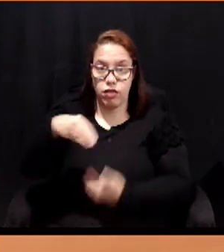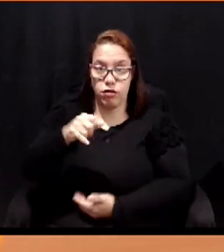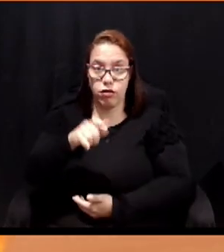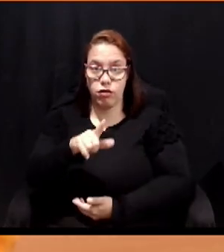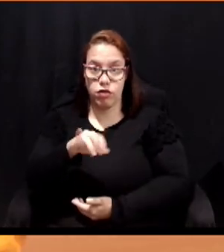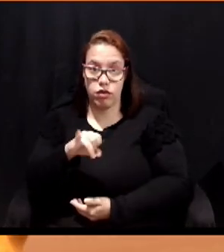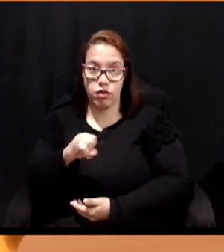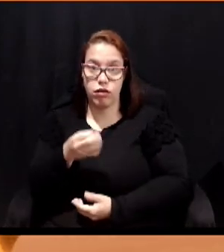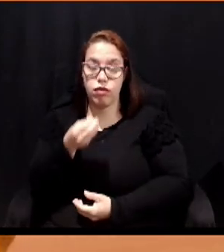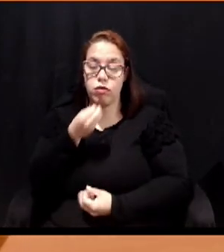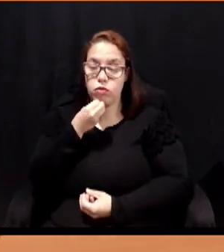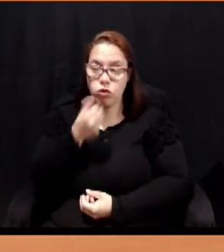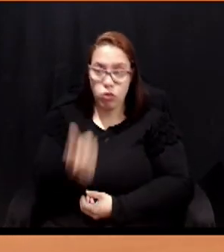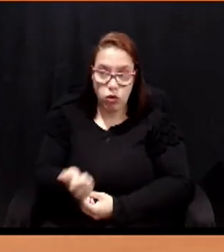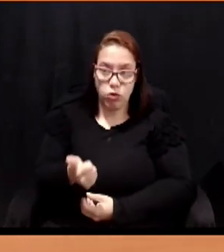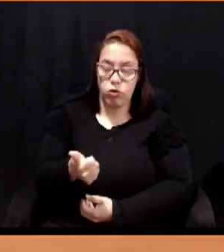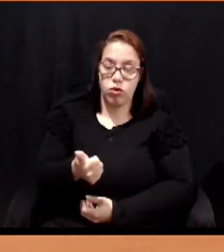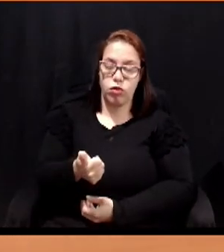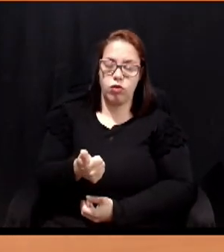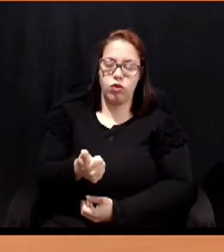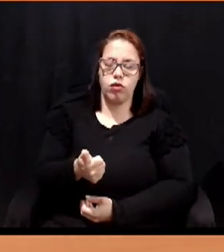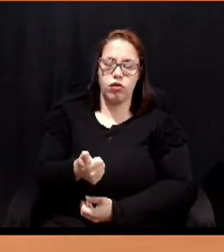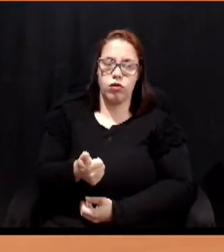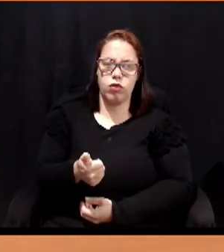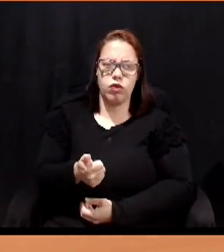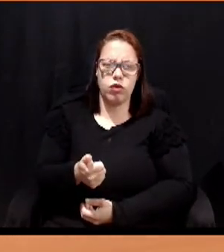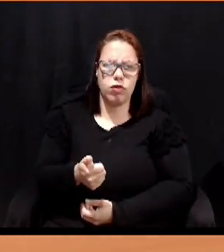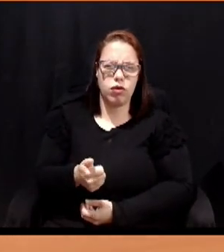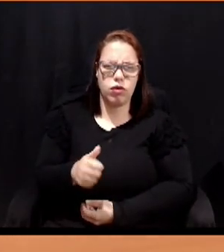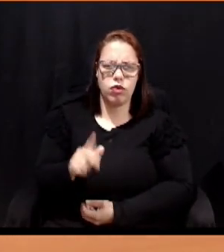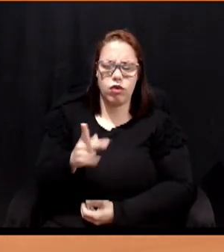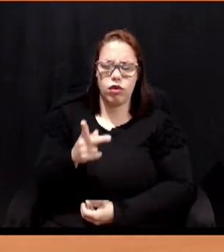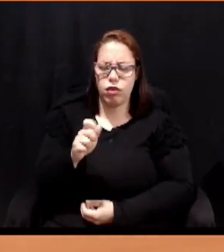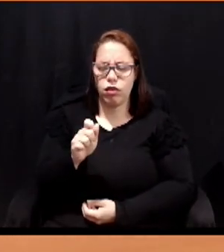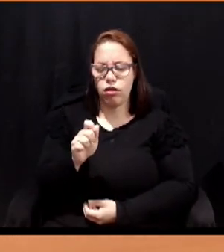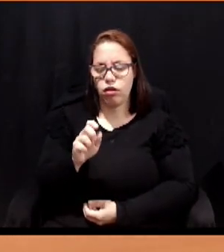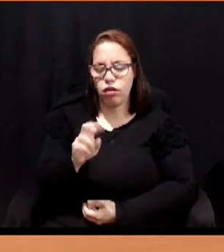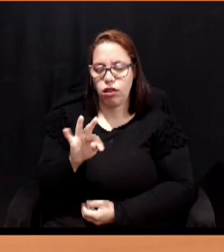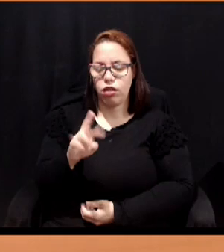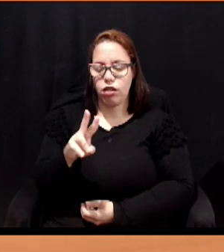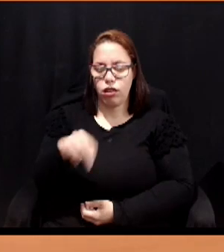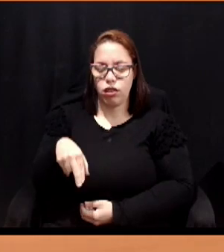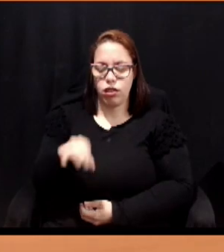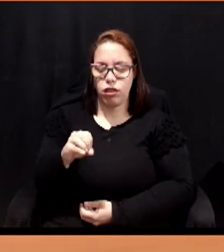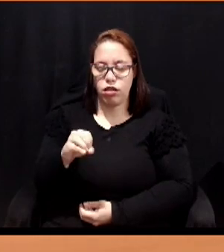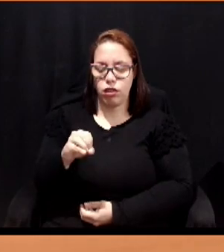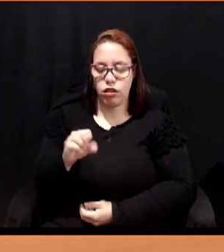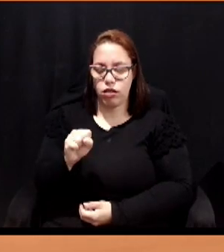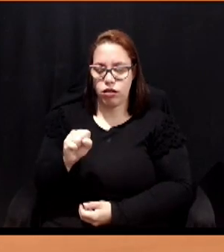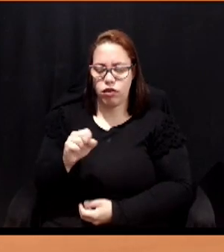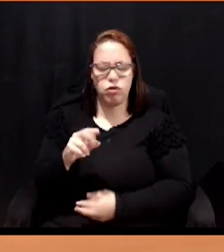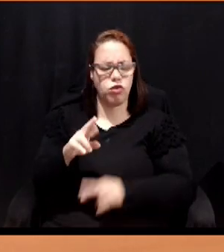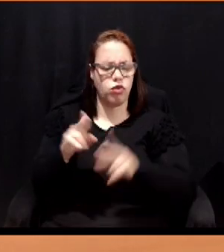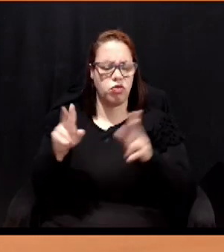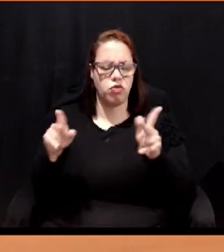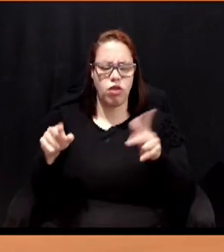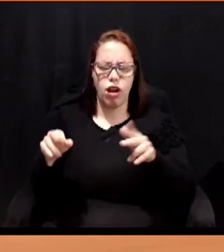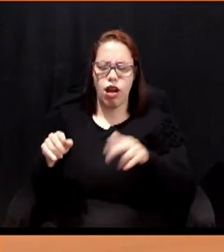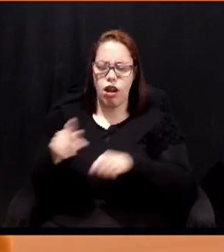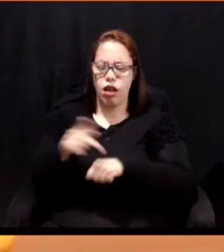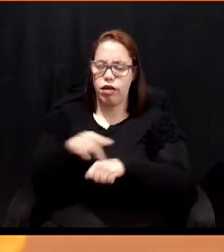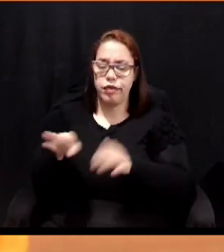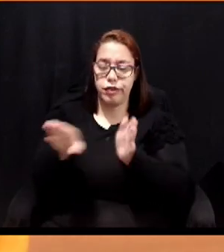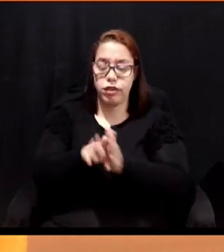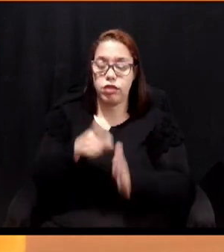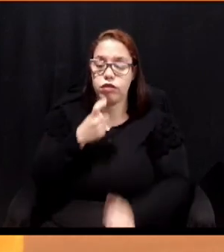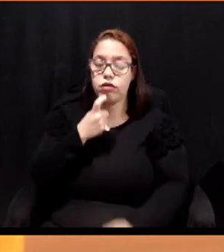tem venezuelanos, haitianos, diversas nacionalidades que chegam até Campinas